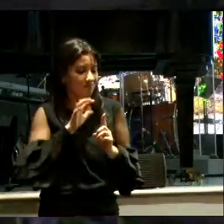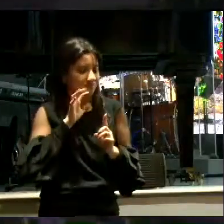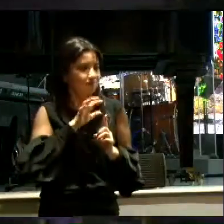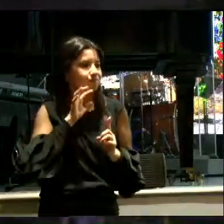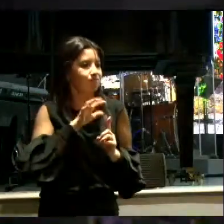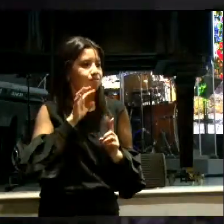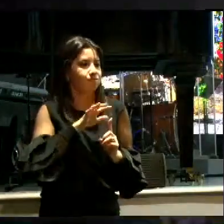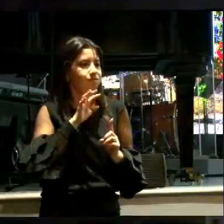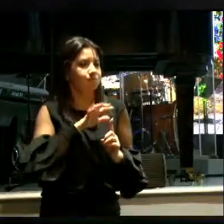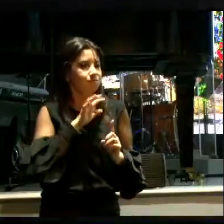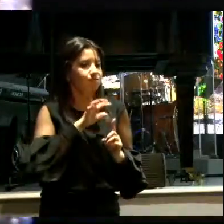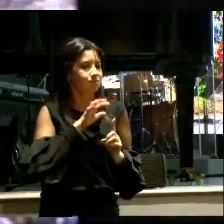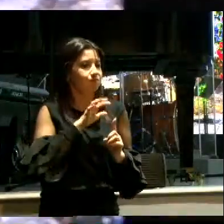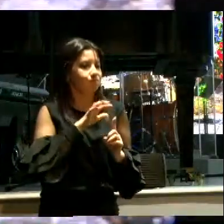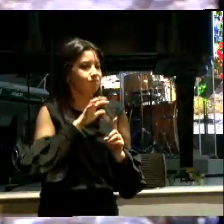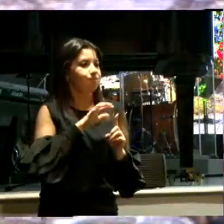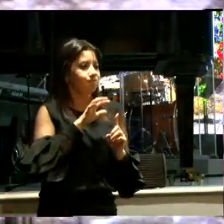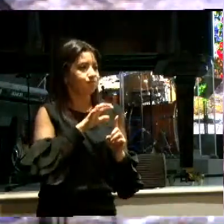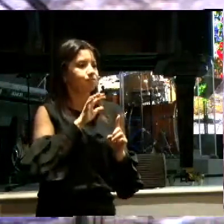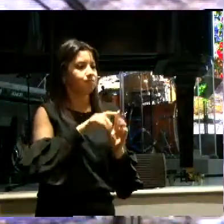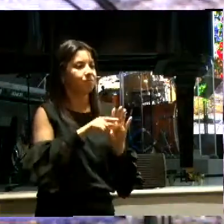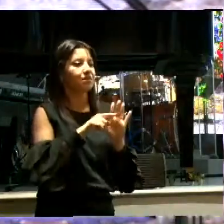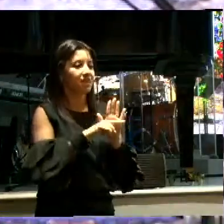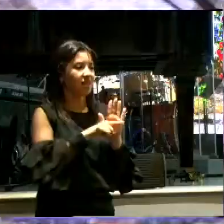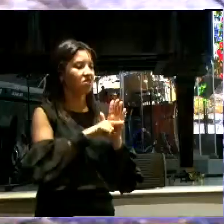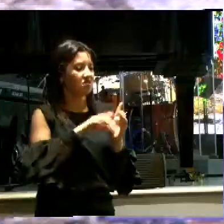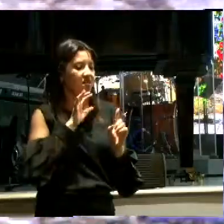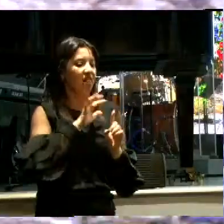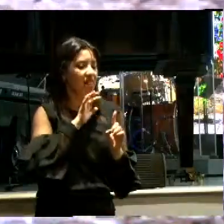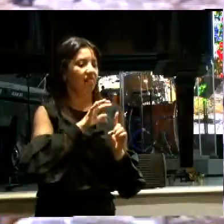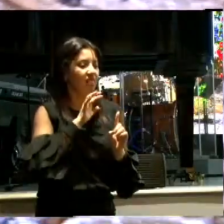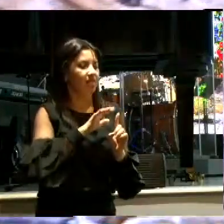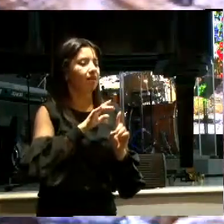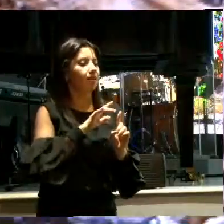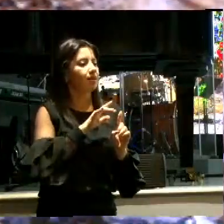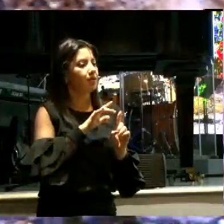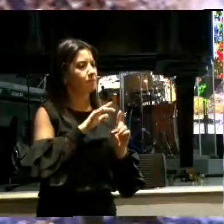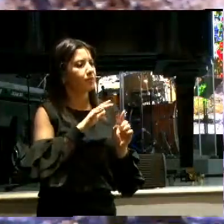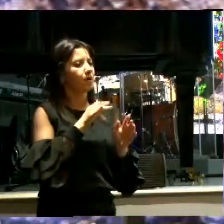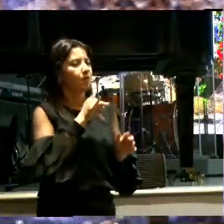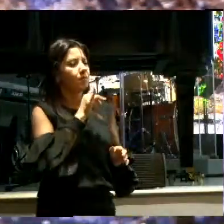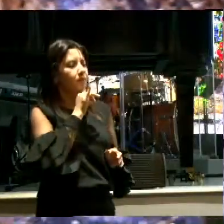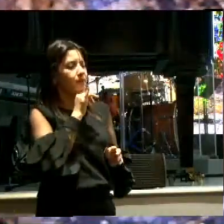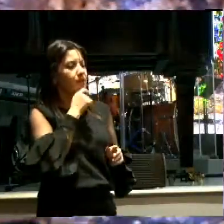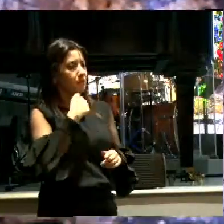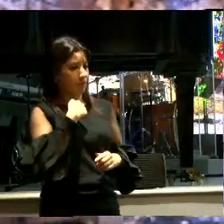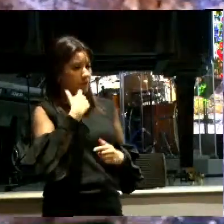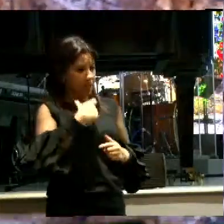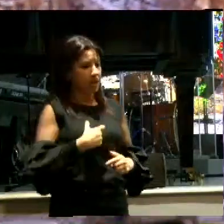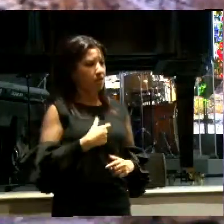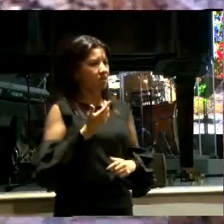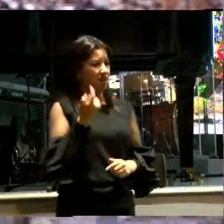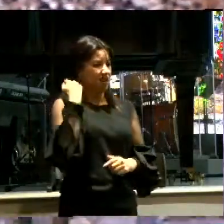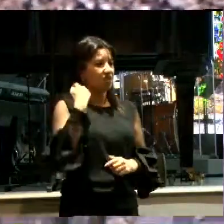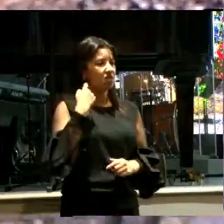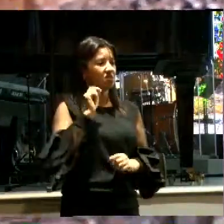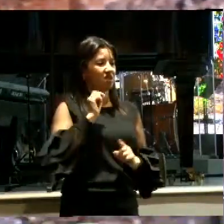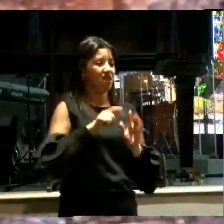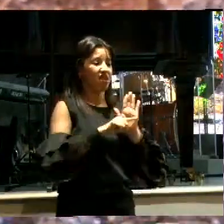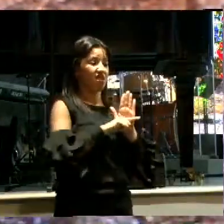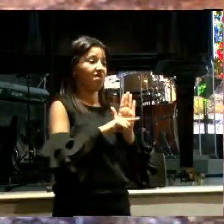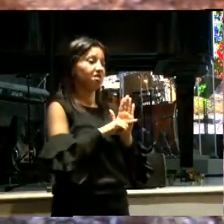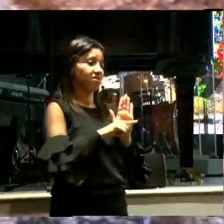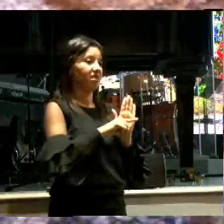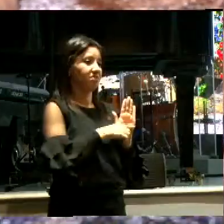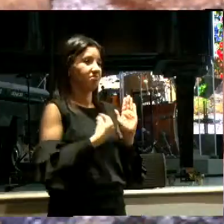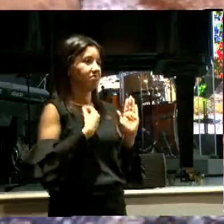vai entranhando dentro de você. Eu, por exemplo, era uma pessoa mega pessimista. Tudo eu ficava, vai dar